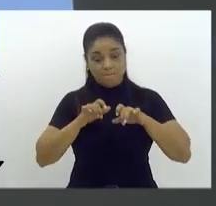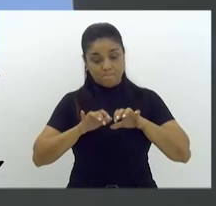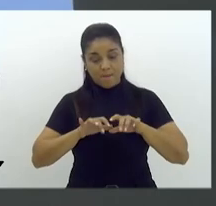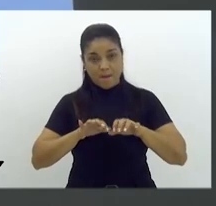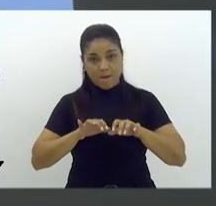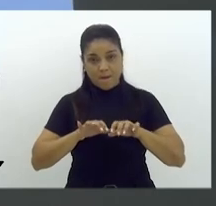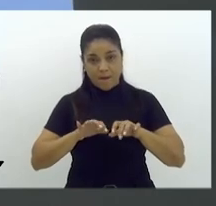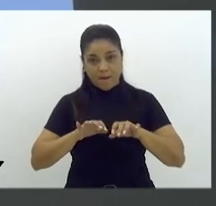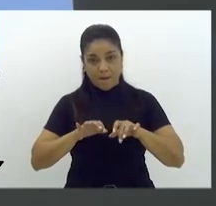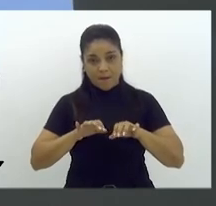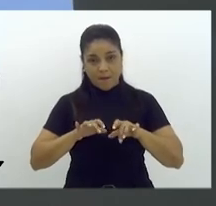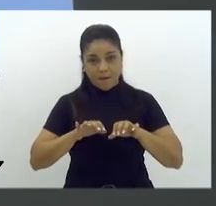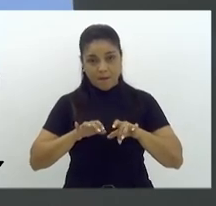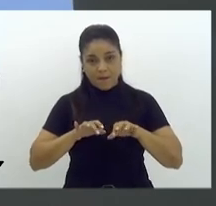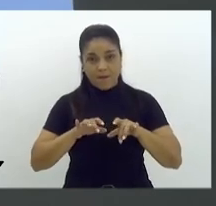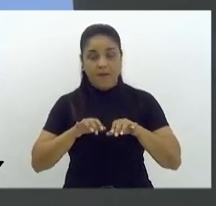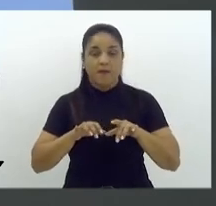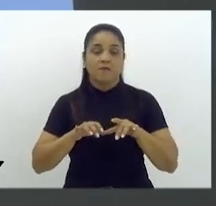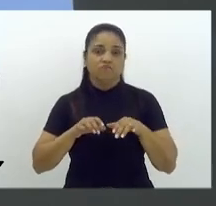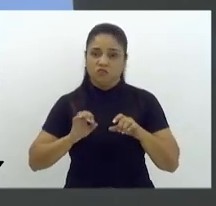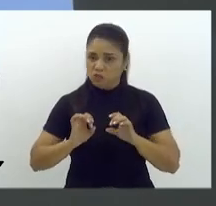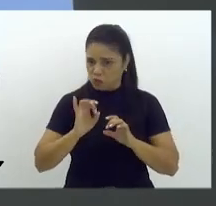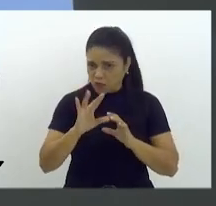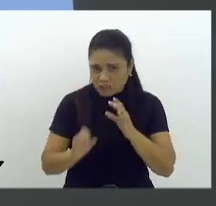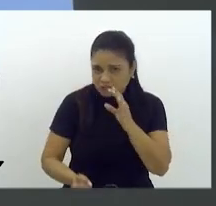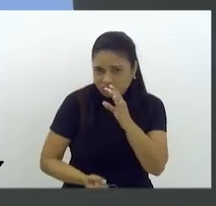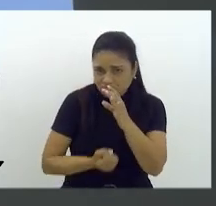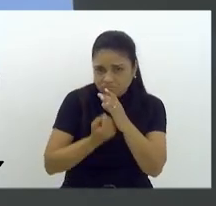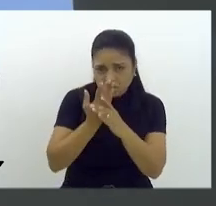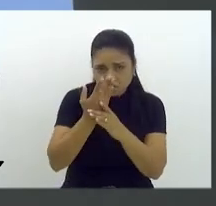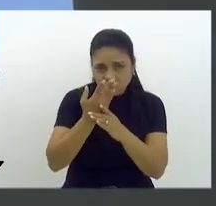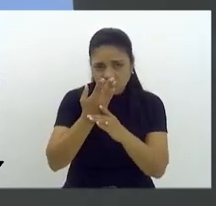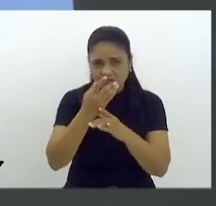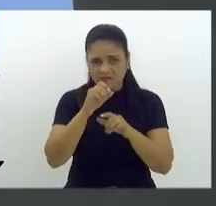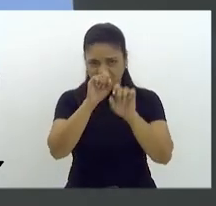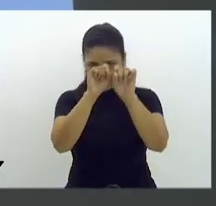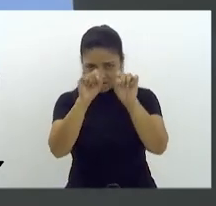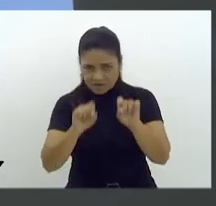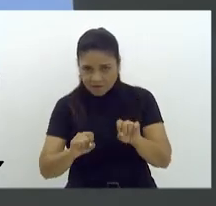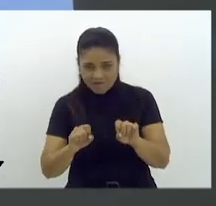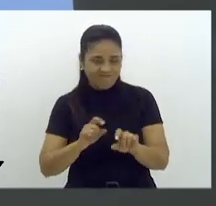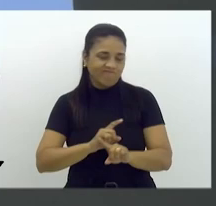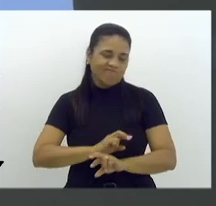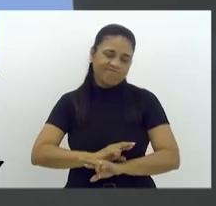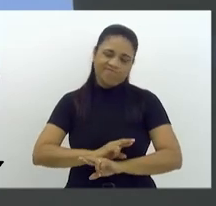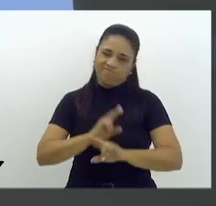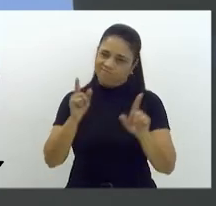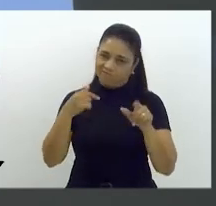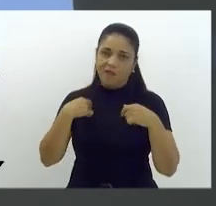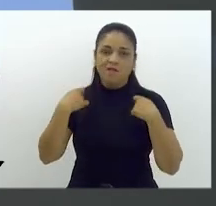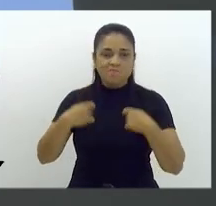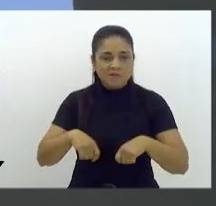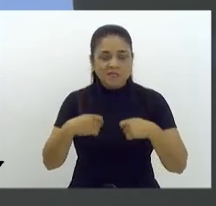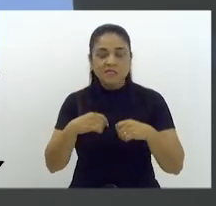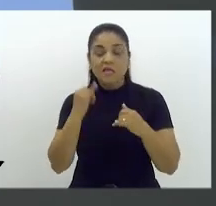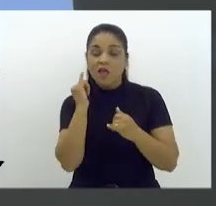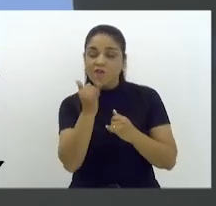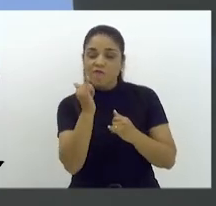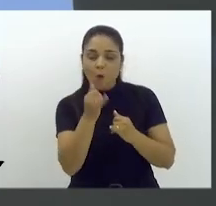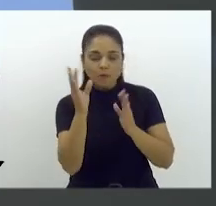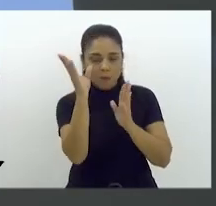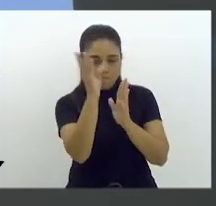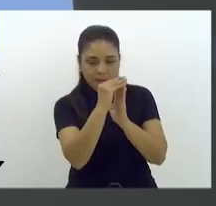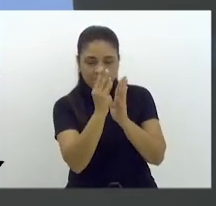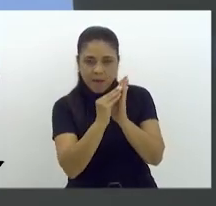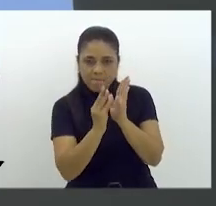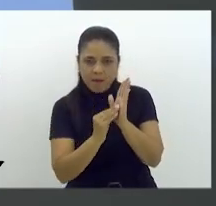desses temas né os sistemas não se criam sozinhos e é preciso que a informação seja colocada inserida